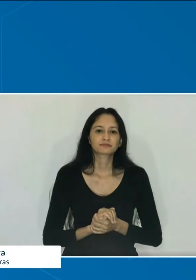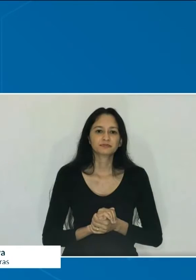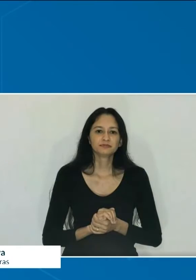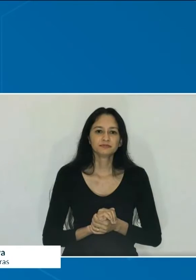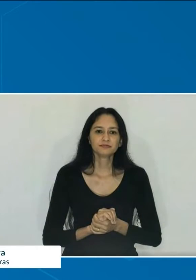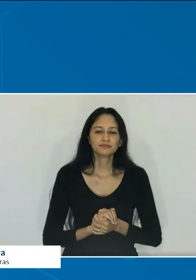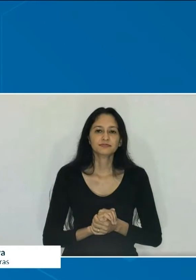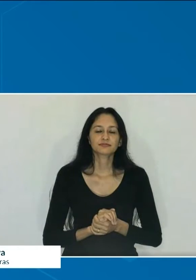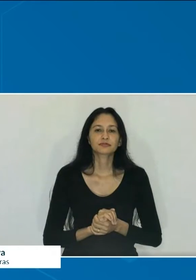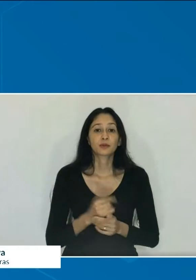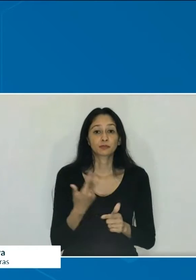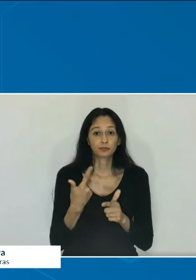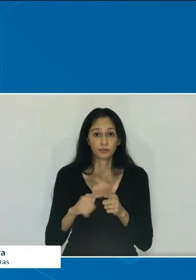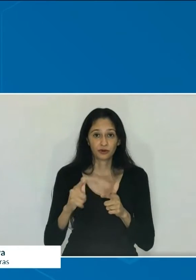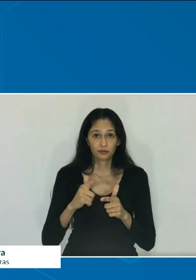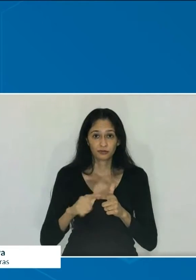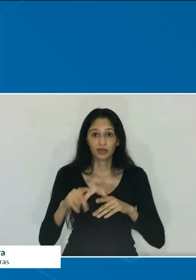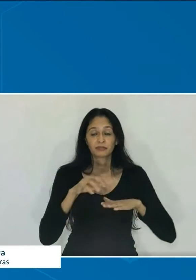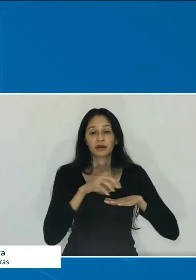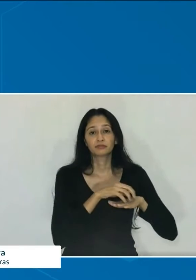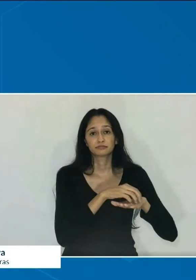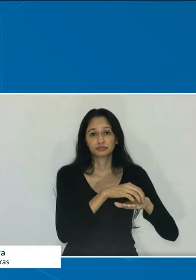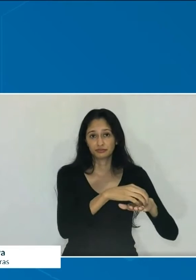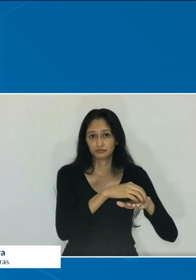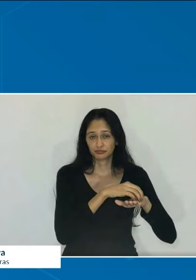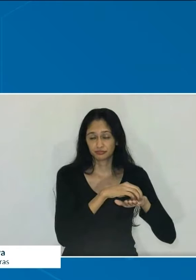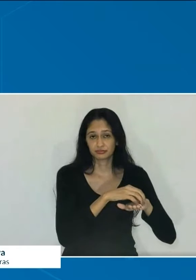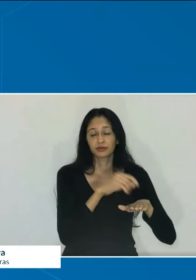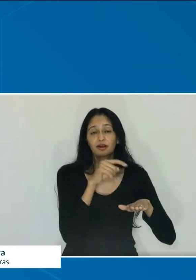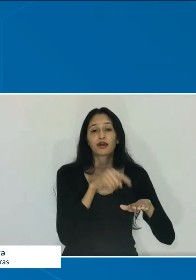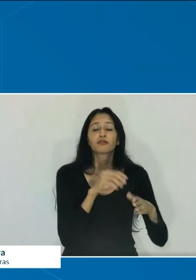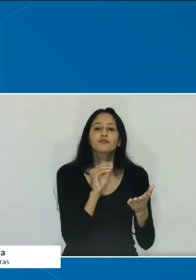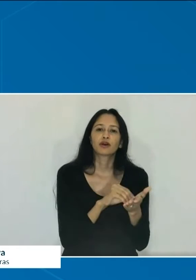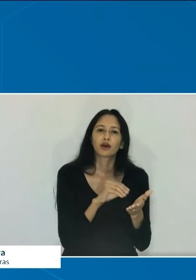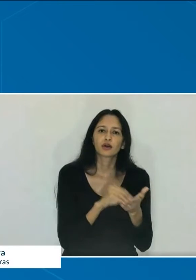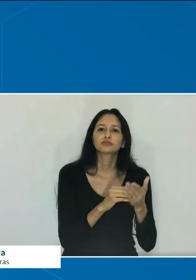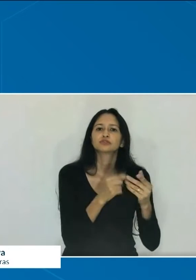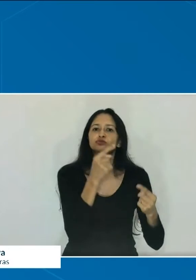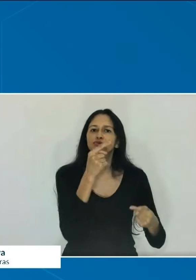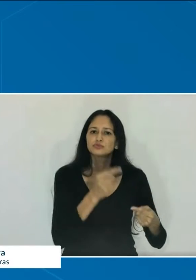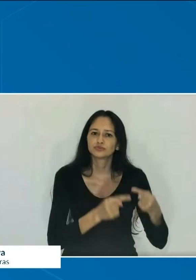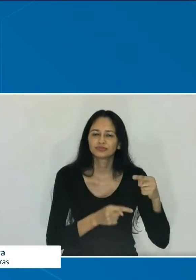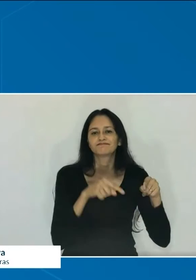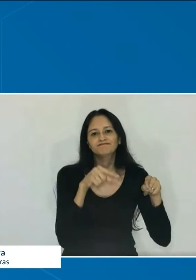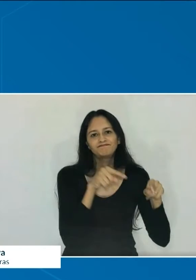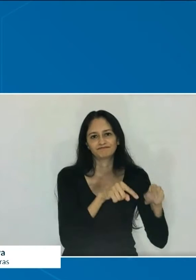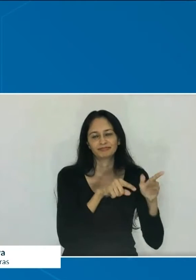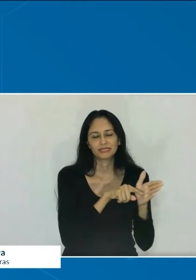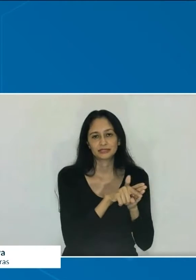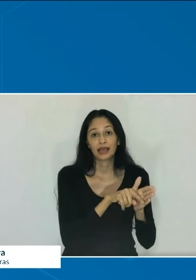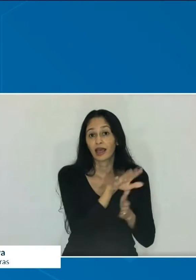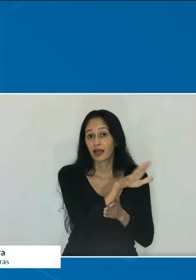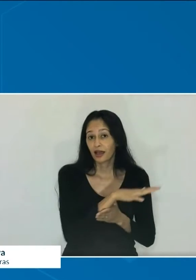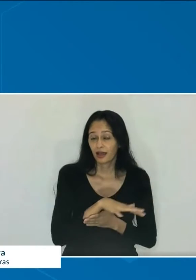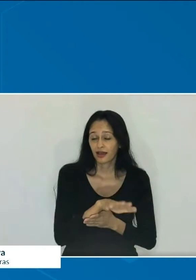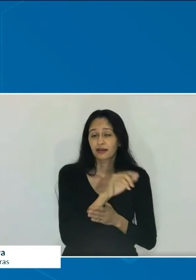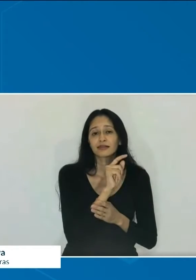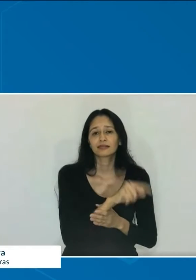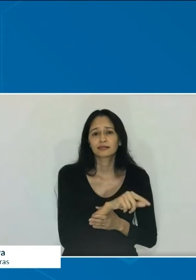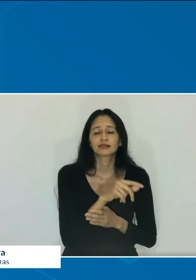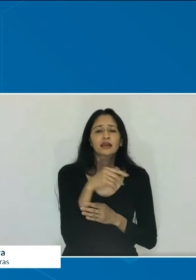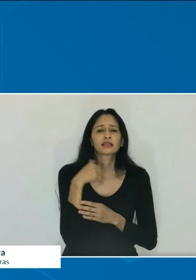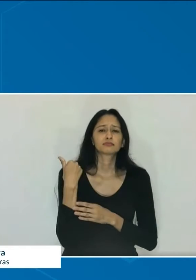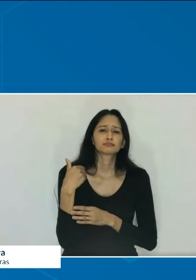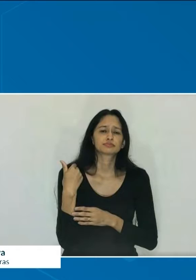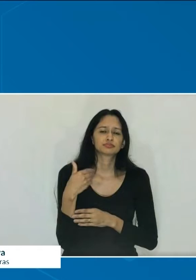o problema também do transporte é a inexistência da profundidade na discussão do tema, né? Então, essa área, ela foi muitas vezes, até